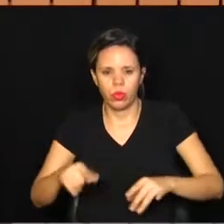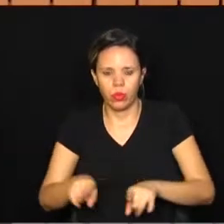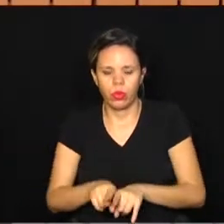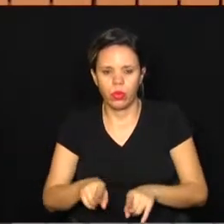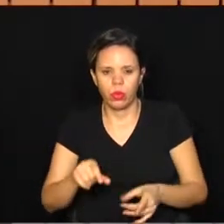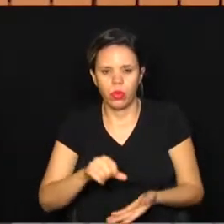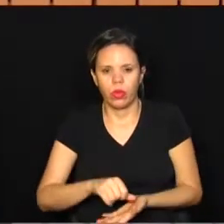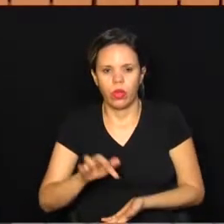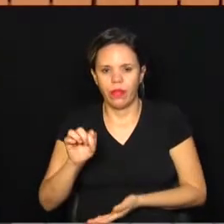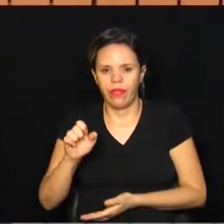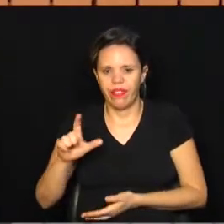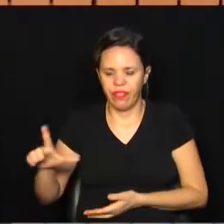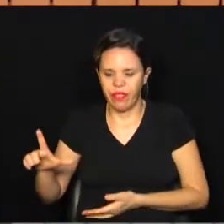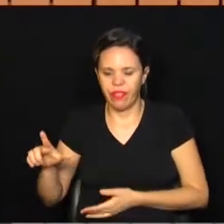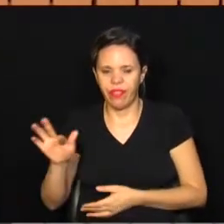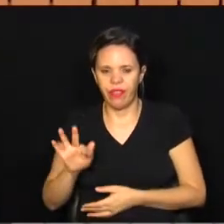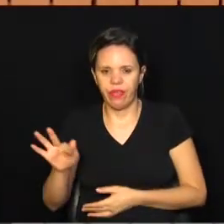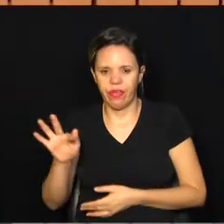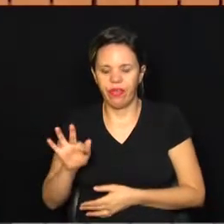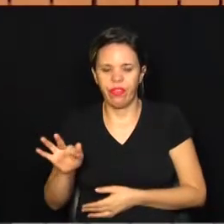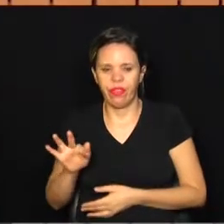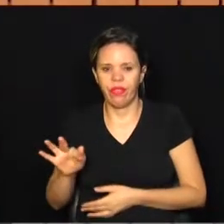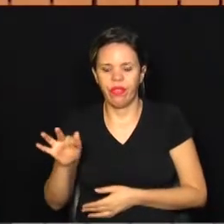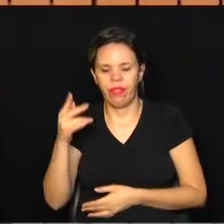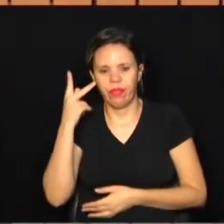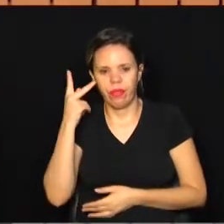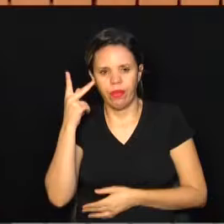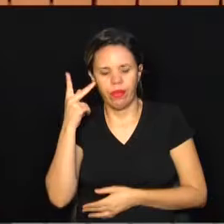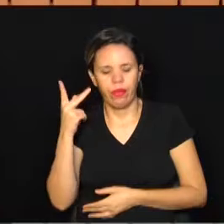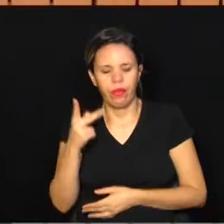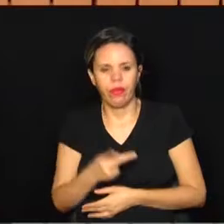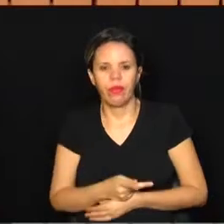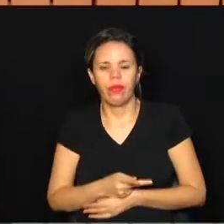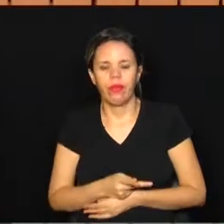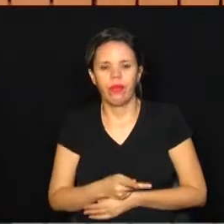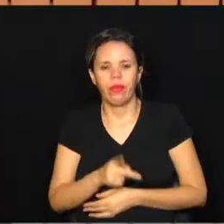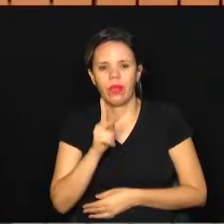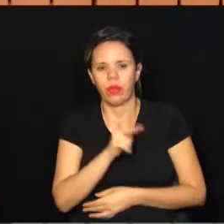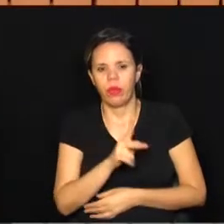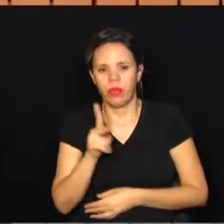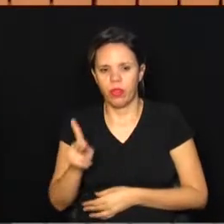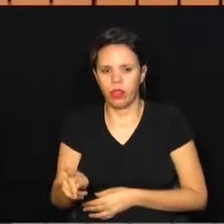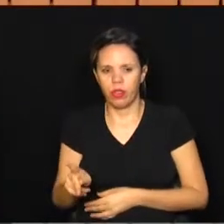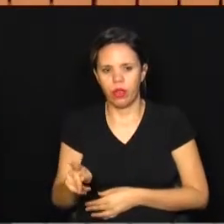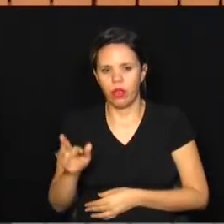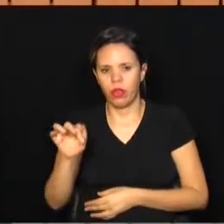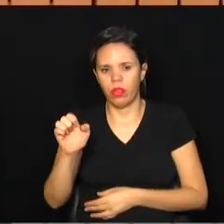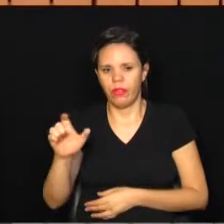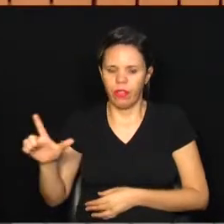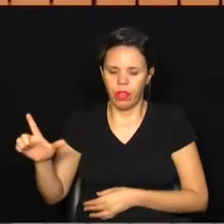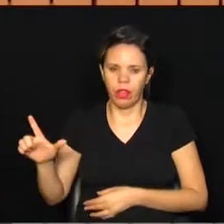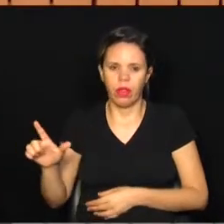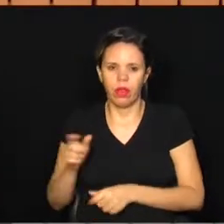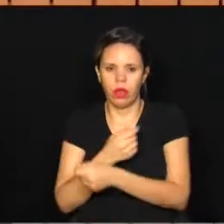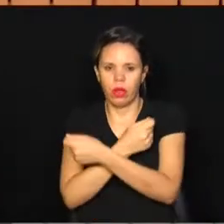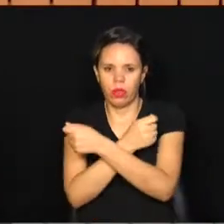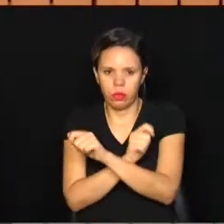pela FAO, pela Universidade de São Paulo, é docente na FAO, na